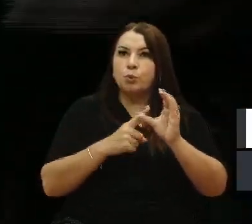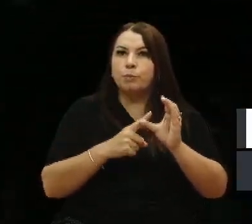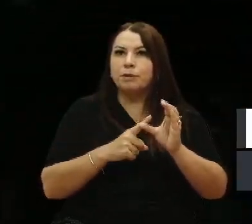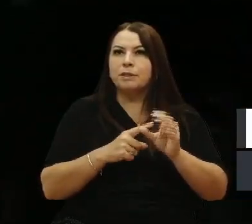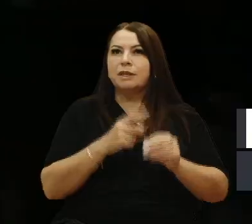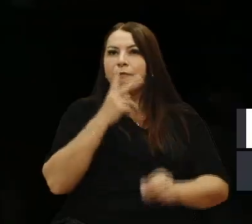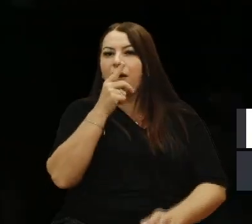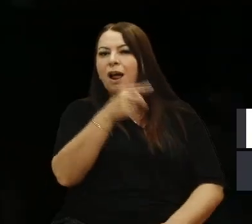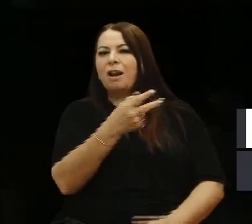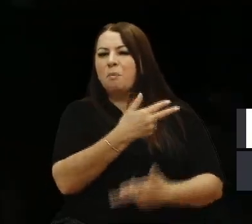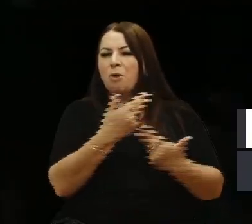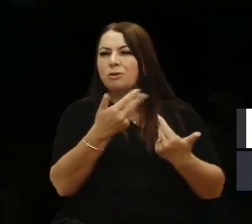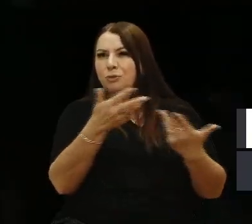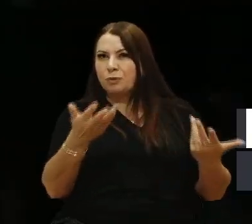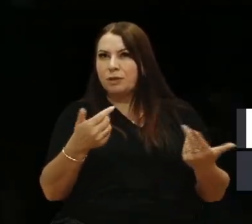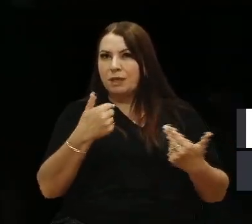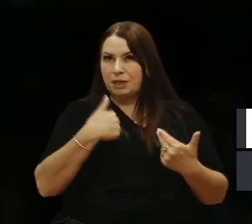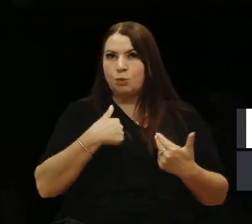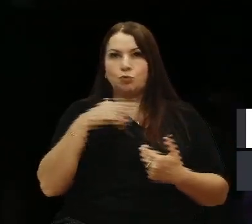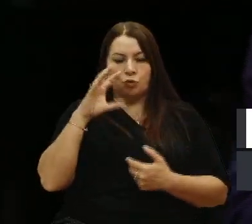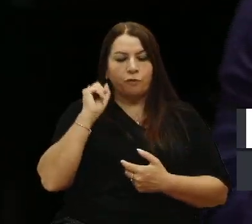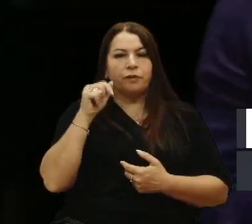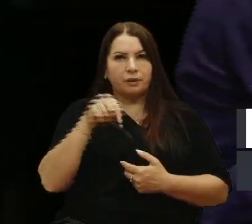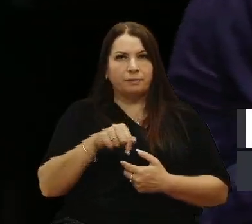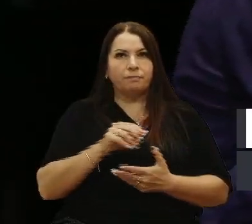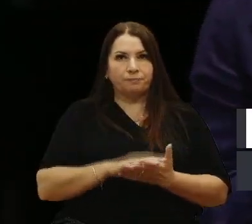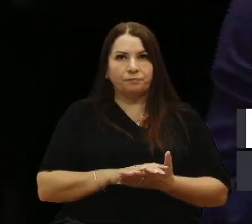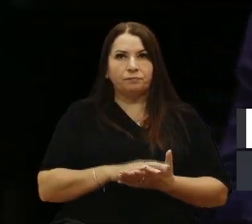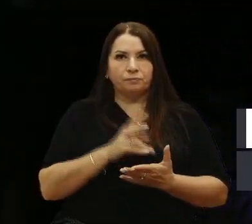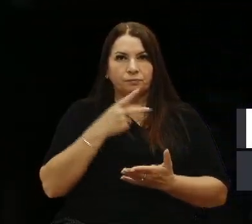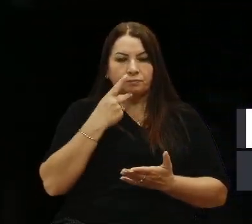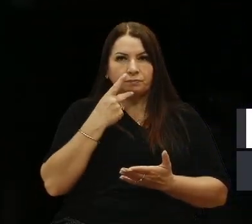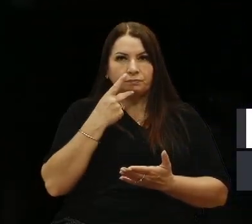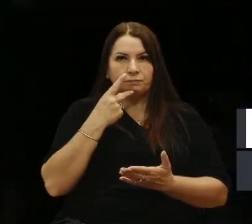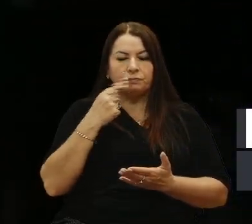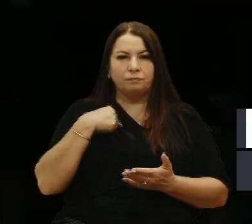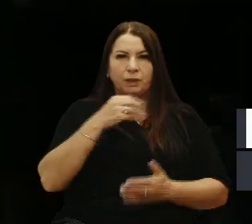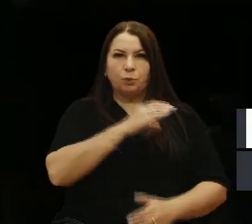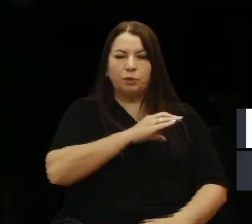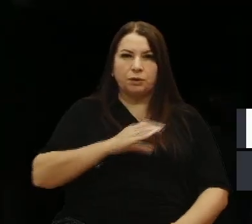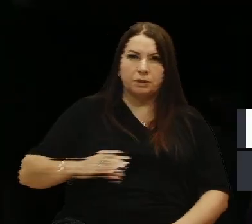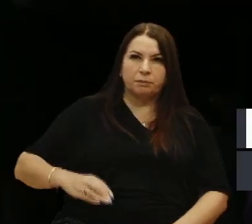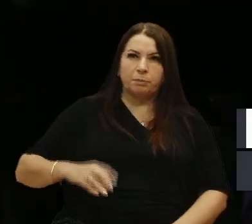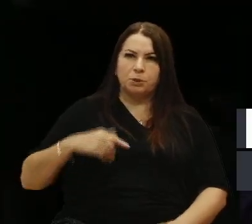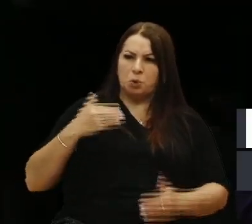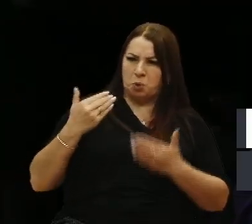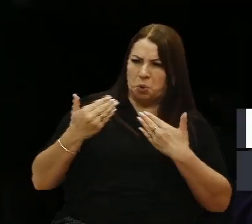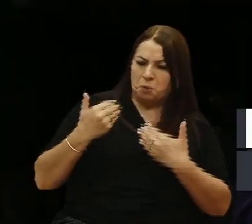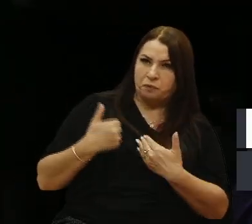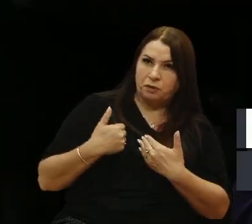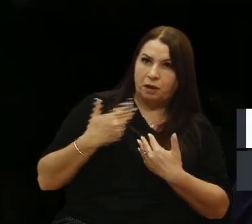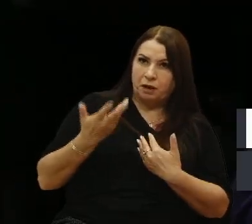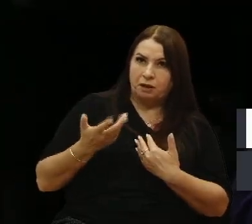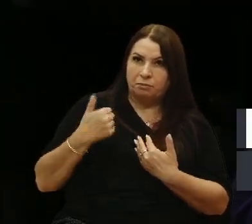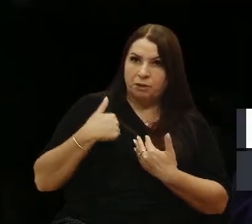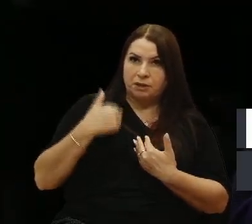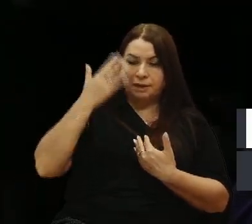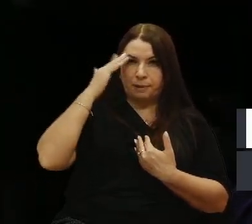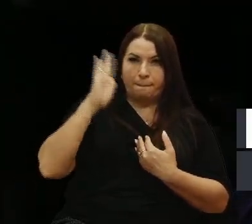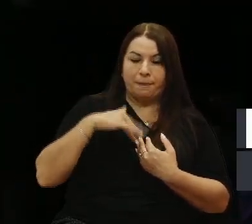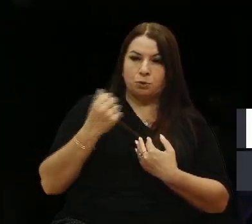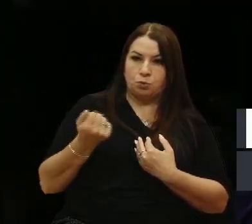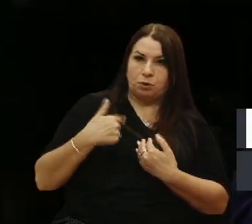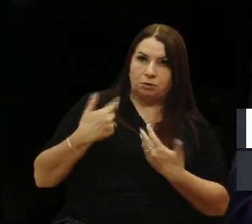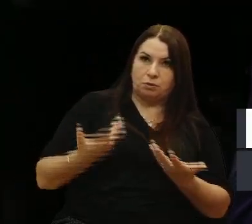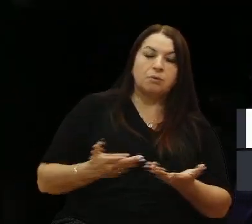são taxados de várias coisas. Eu mesmo já ouvi aqui nessa casa que, quando eu falei que eu era cristã, as pessoas duvidaram, eu digo, às vezes querem saber mais da gente do